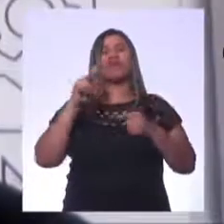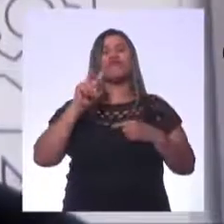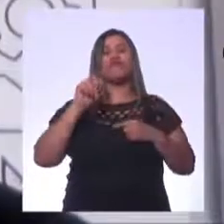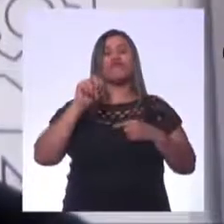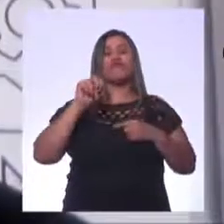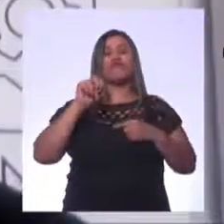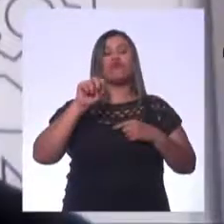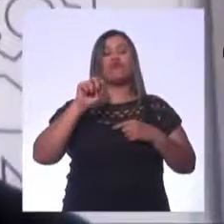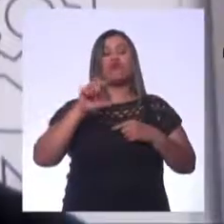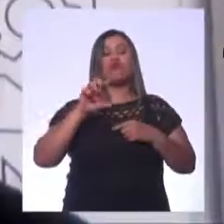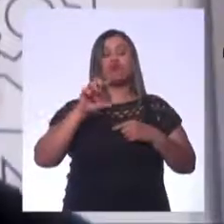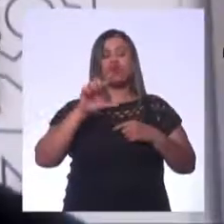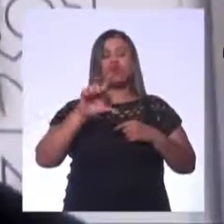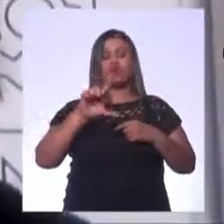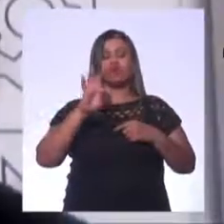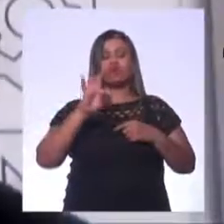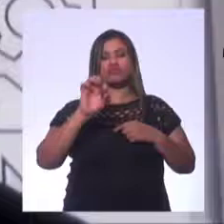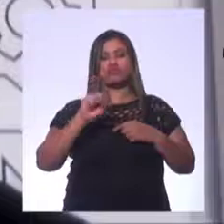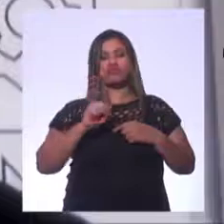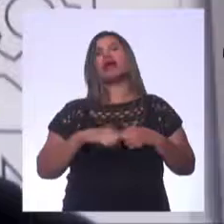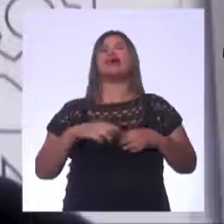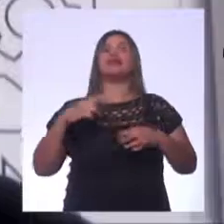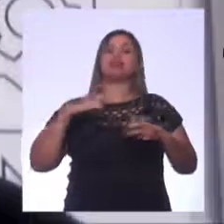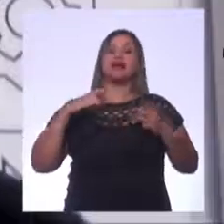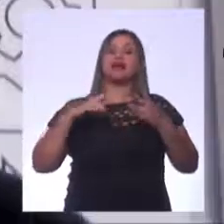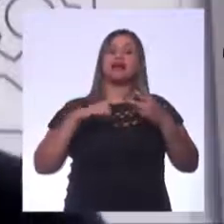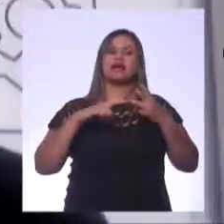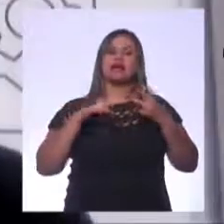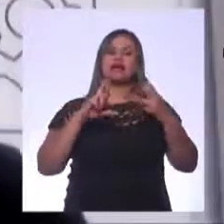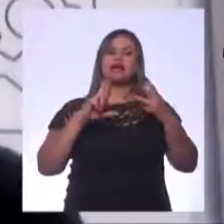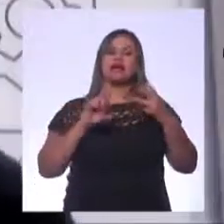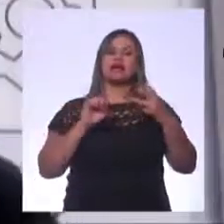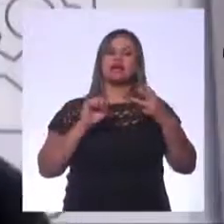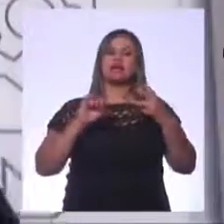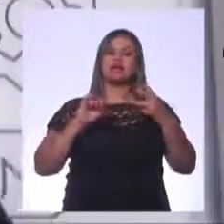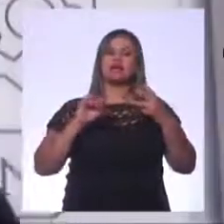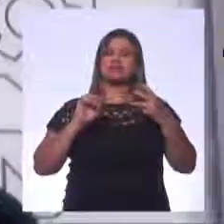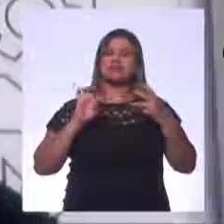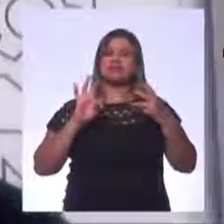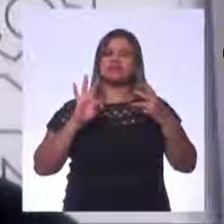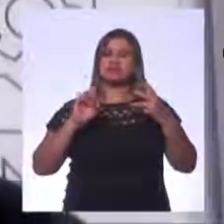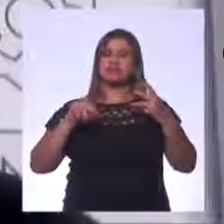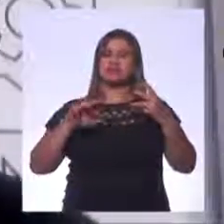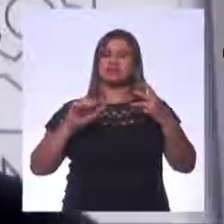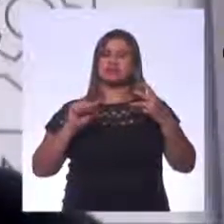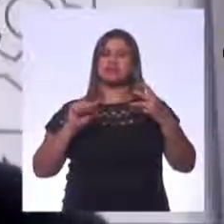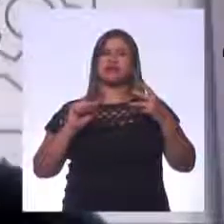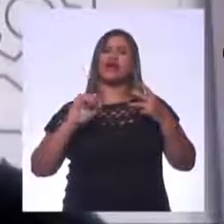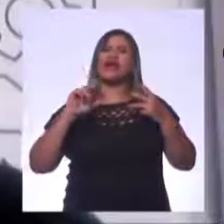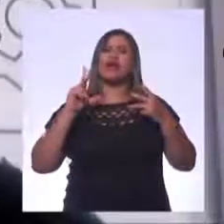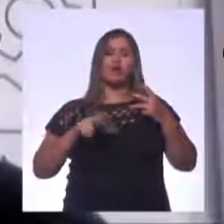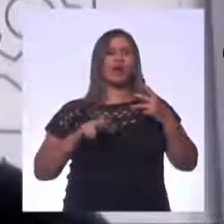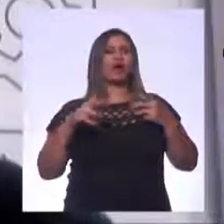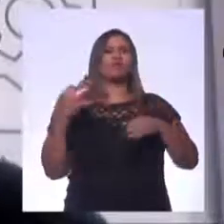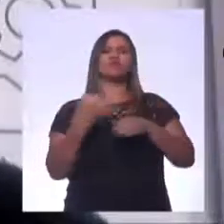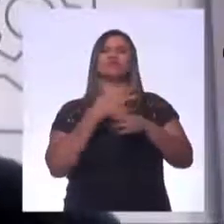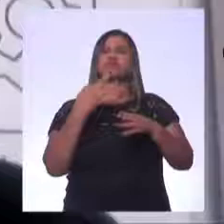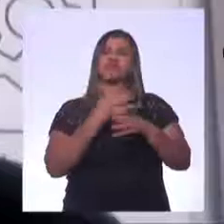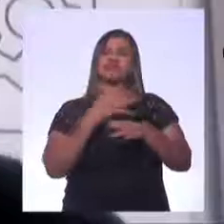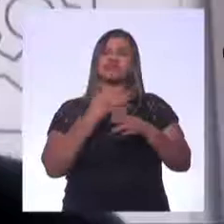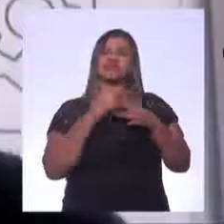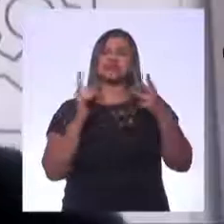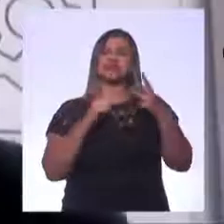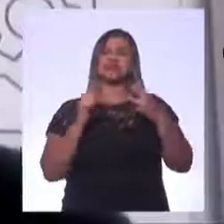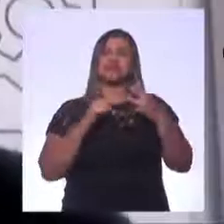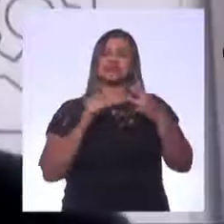ponto importante é a resistência. O próprio nome diz resistência, resistir. Como assim? O